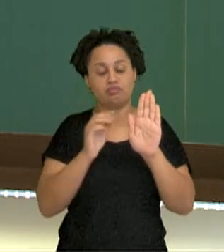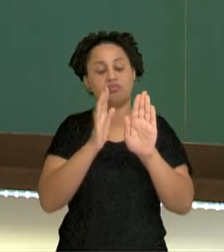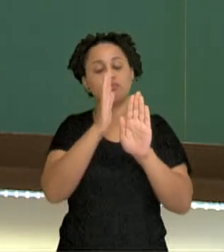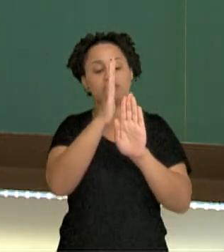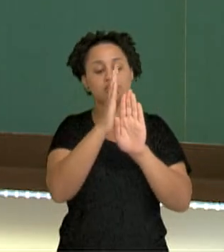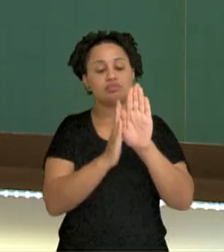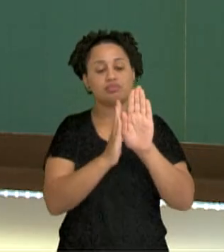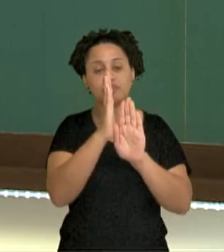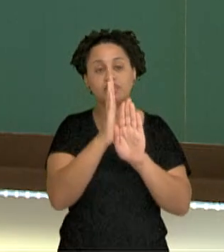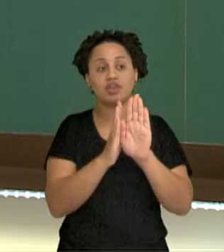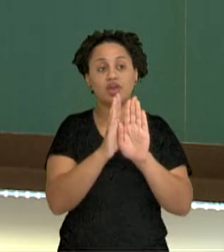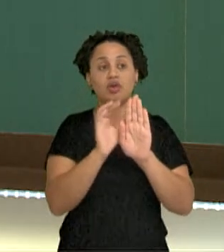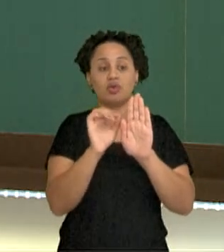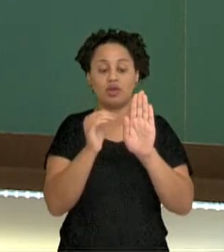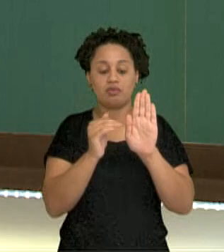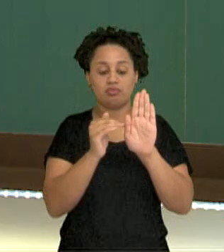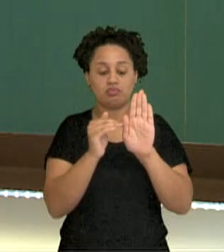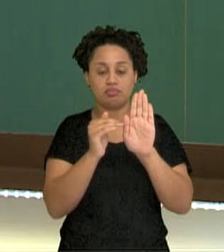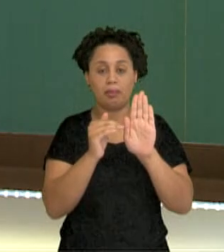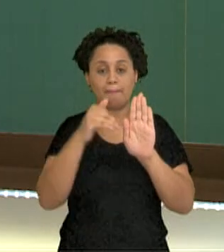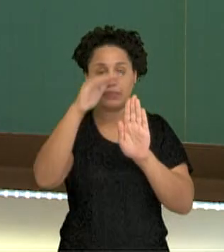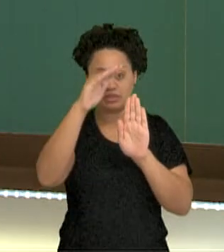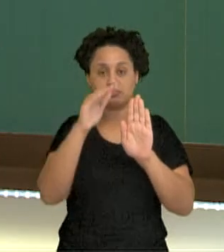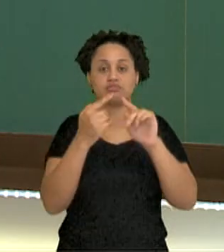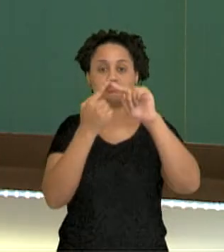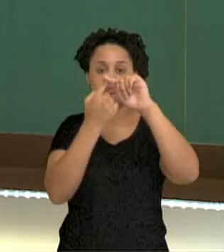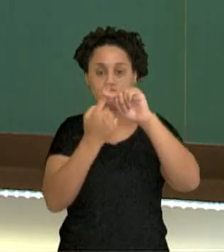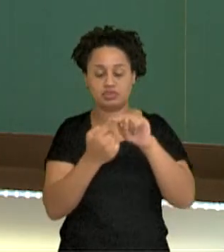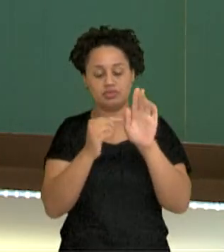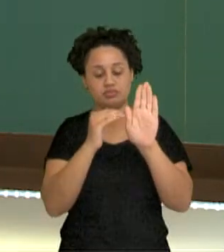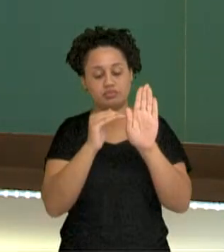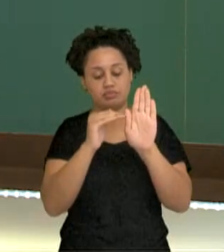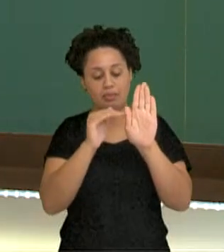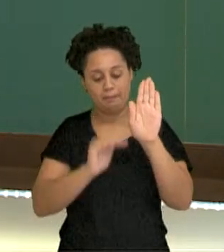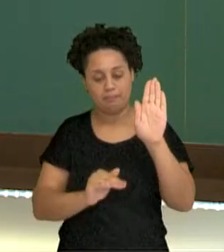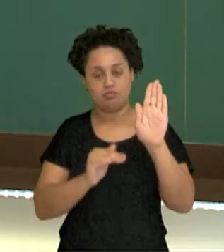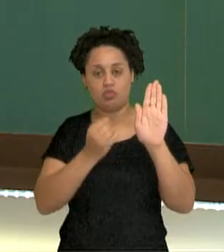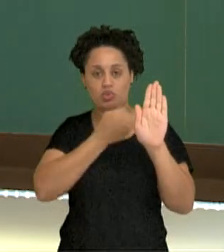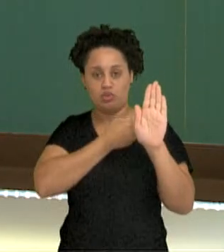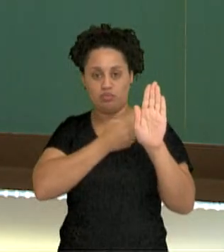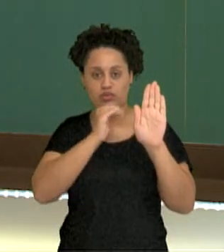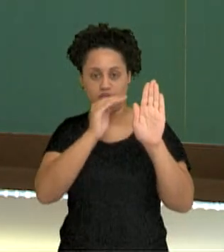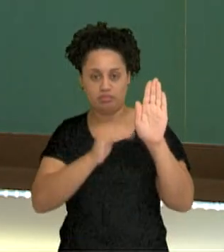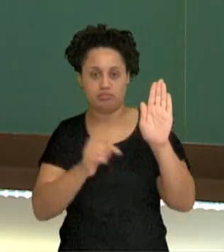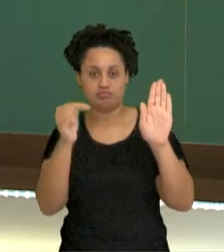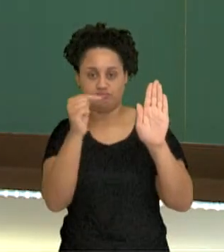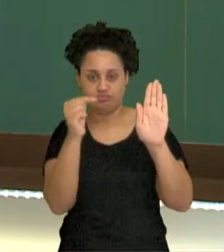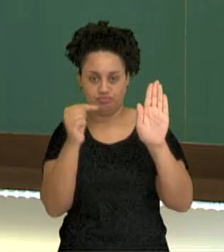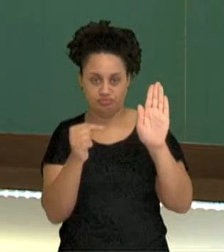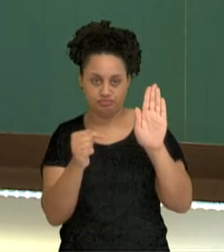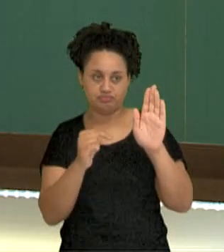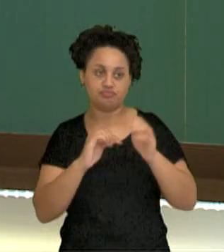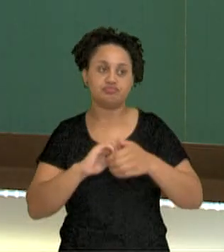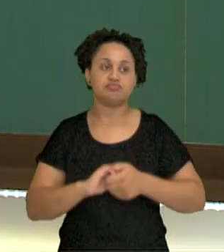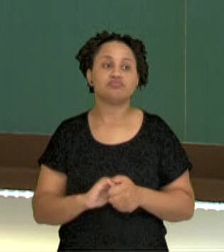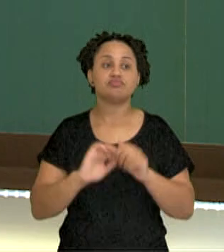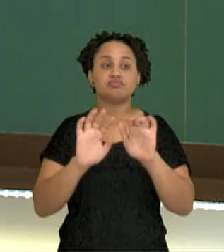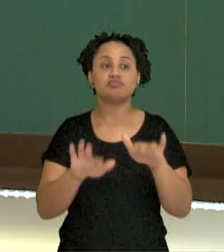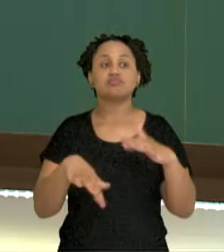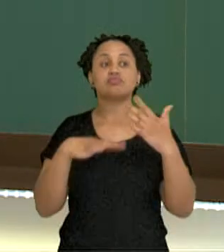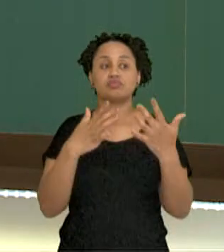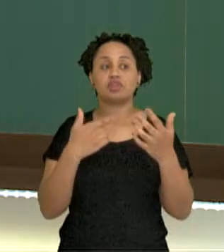que nos dá a tangente, os valores que estão acima são positivos e os que estão abaixo são negativos. Dessa